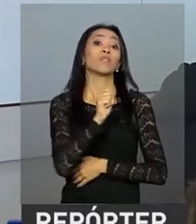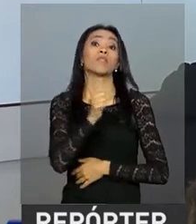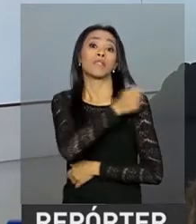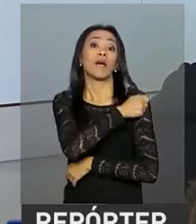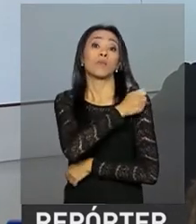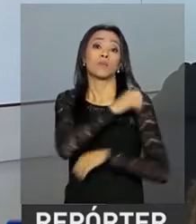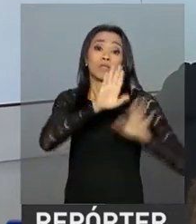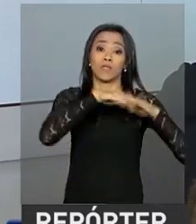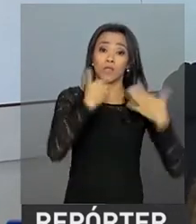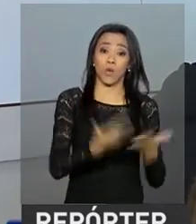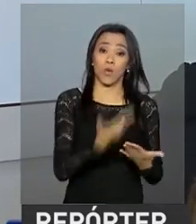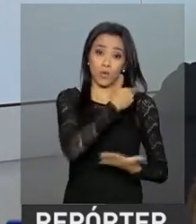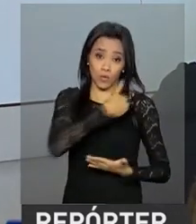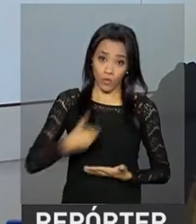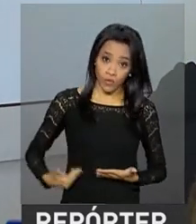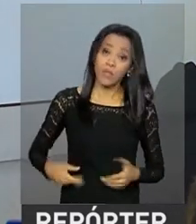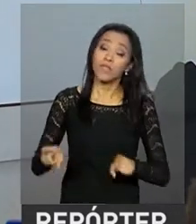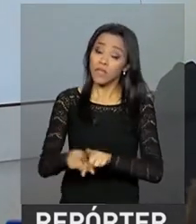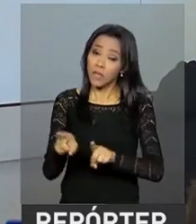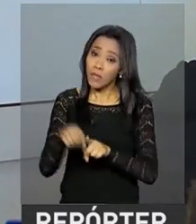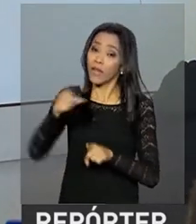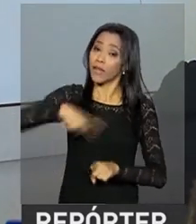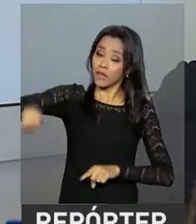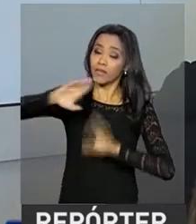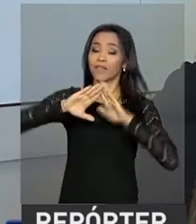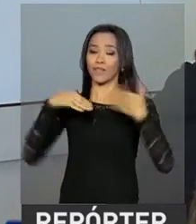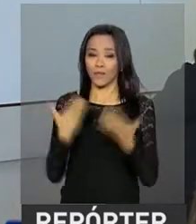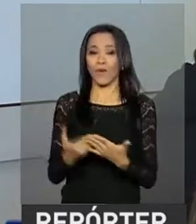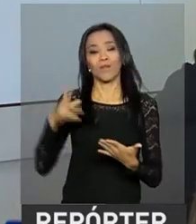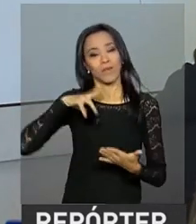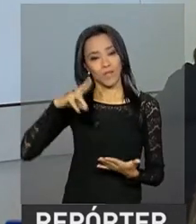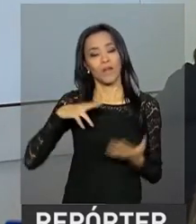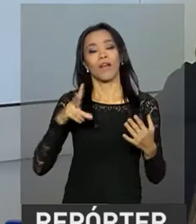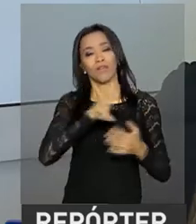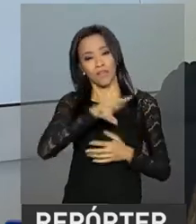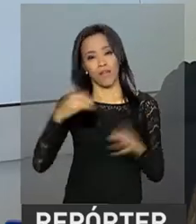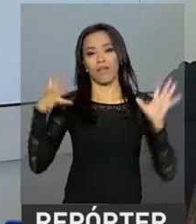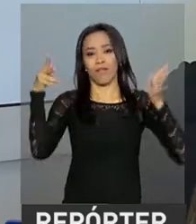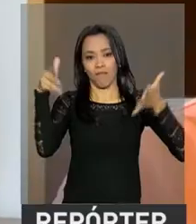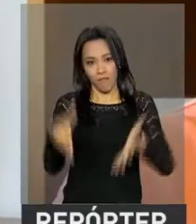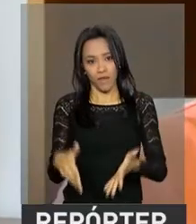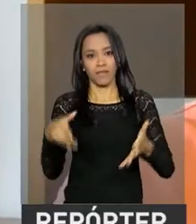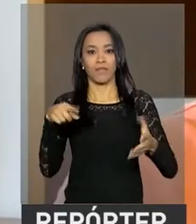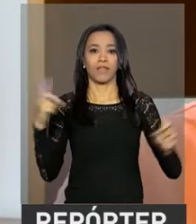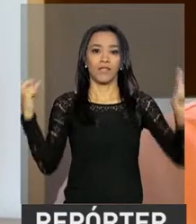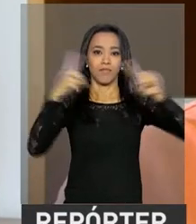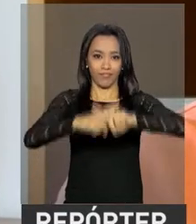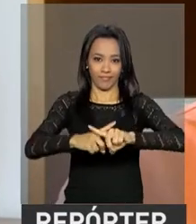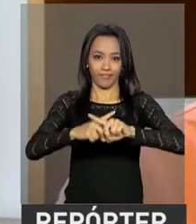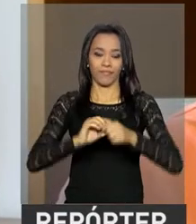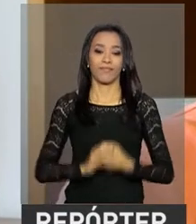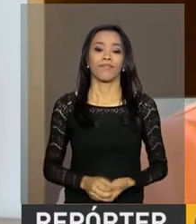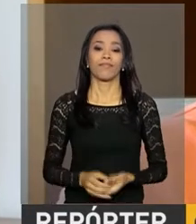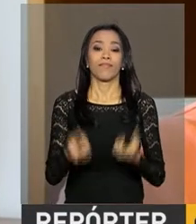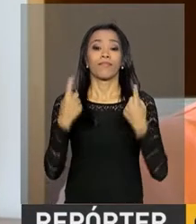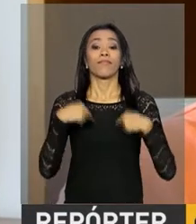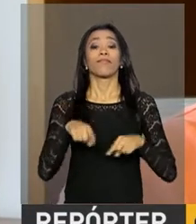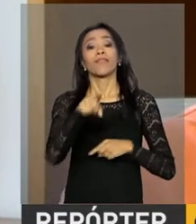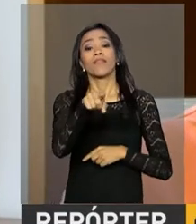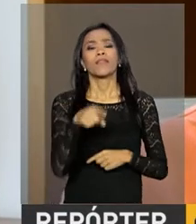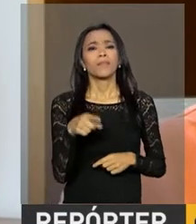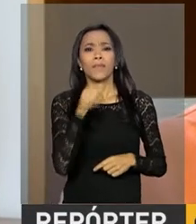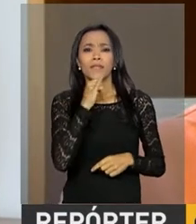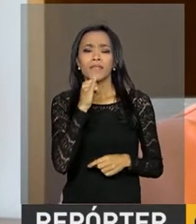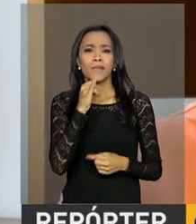escolas públicas, jovens de escolas particulares também vão poder participar. Não víamos razão para manter os